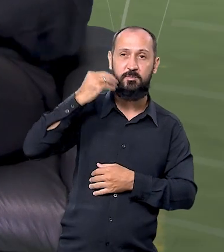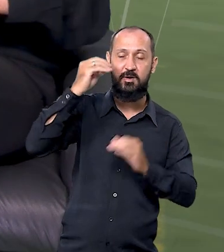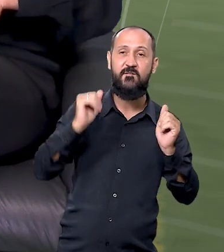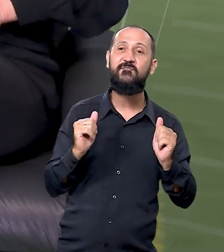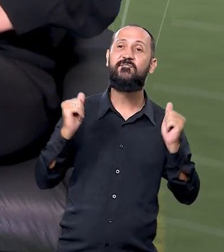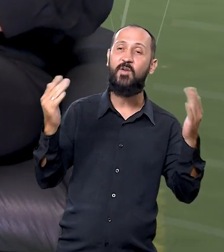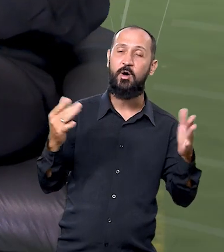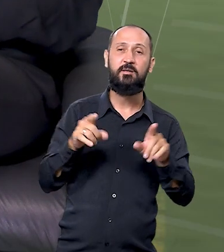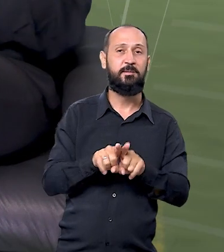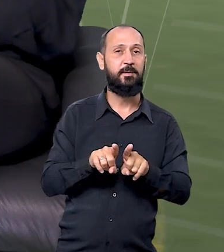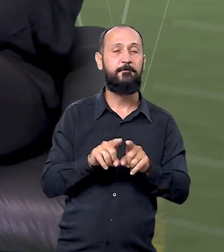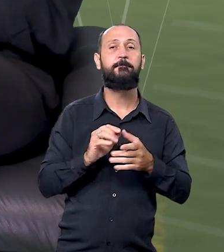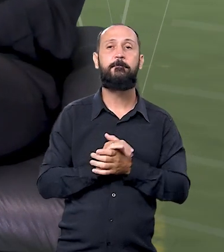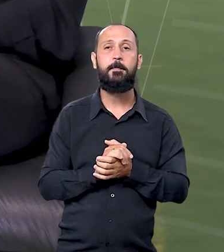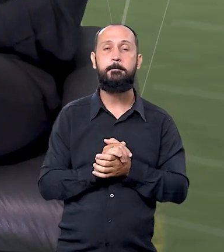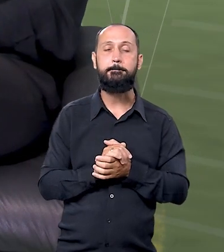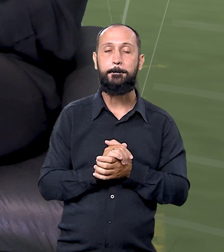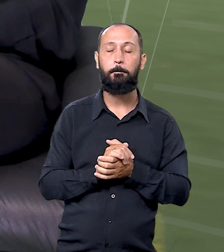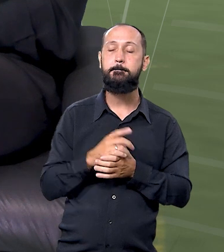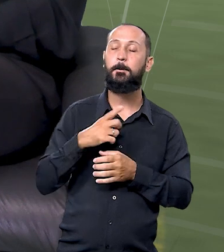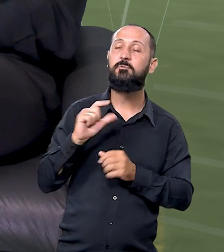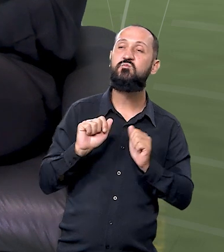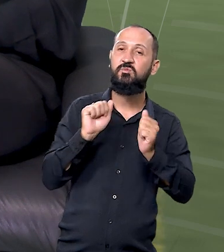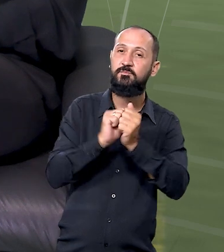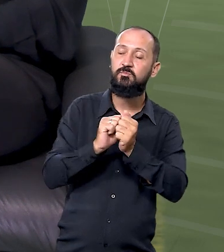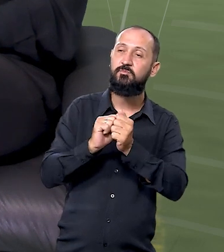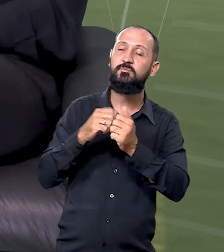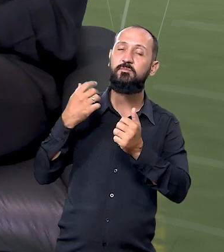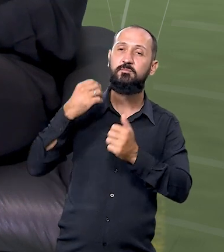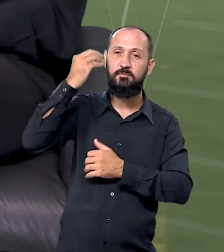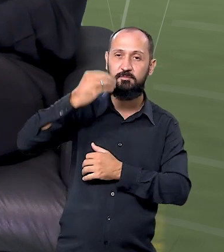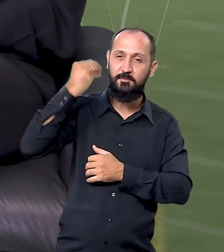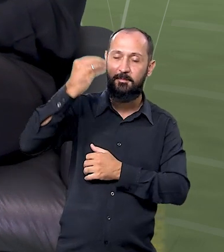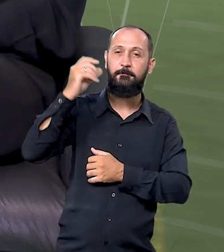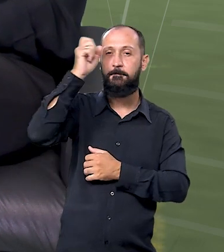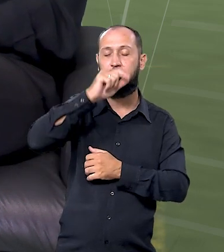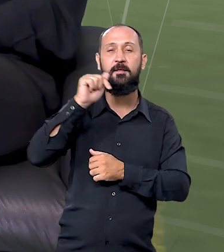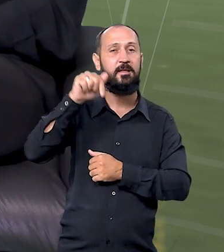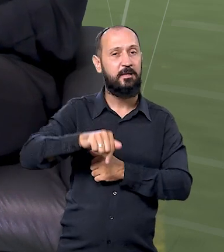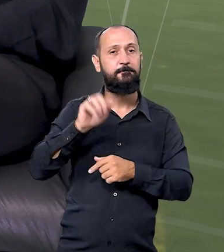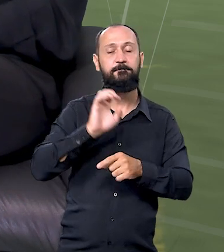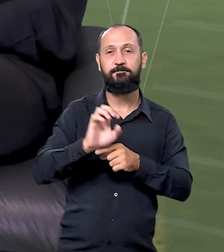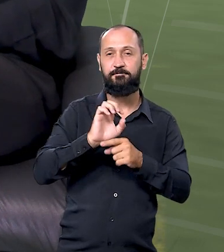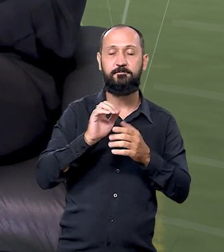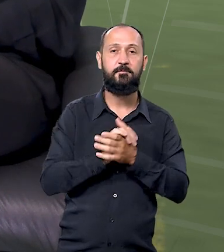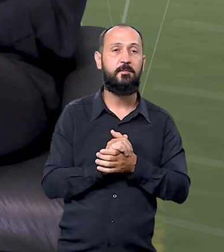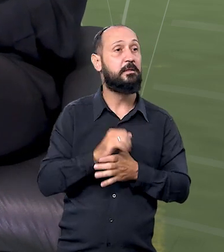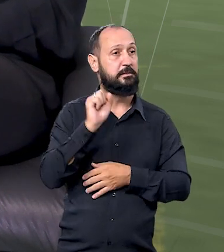longa experiência fora daqui também, Manuela? E isso te traz hoje uma bagagem para enfrentar esse desafio aqui no